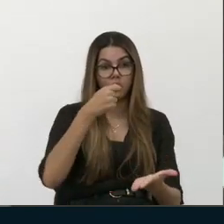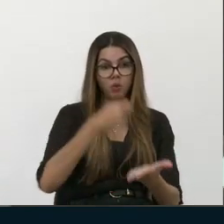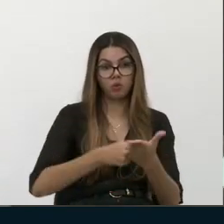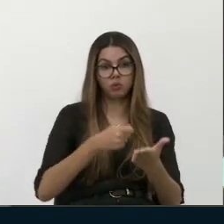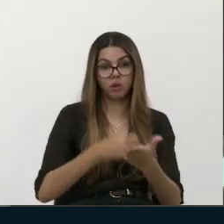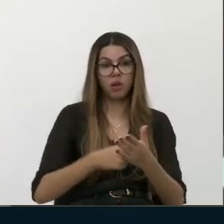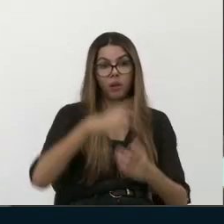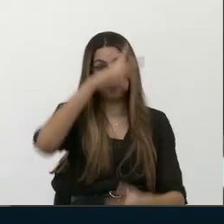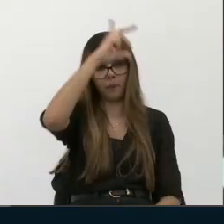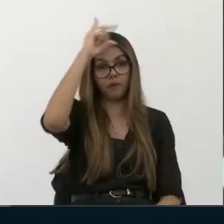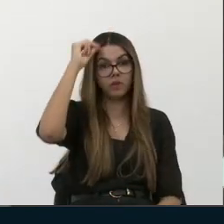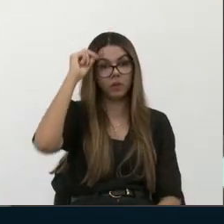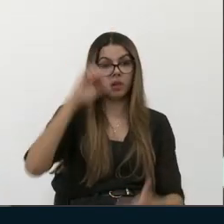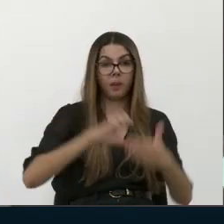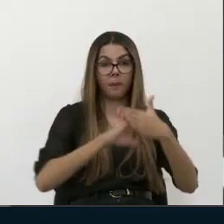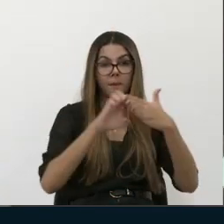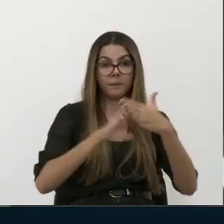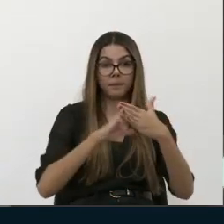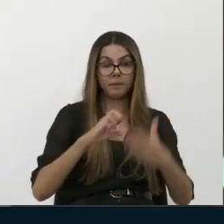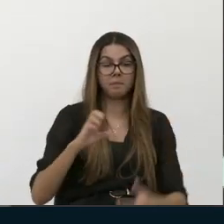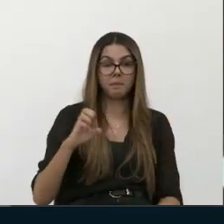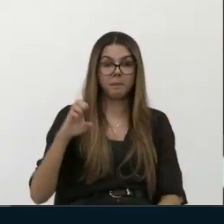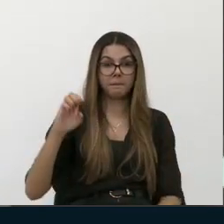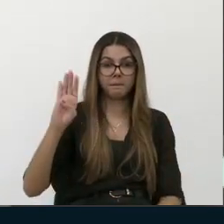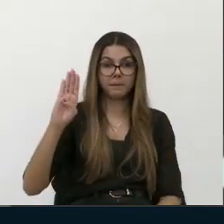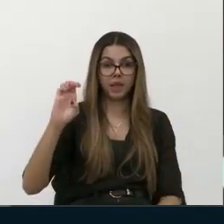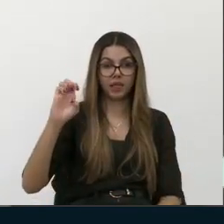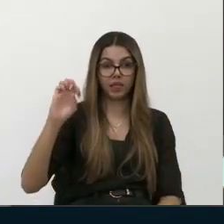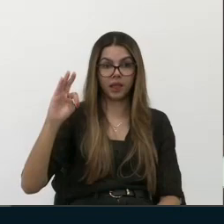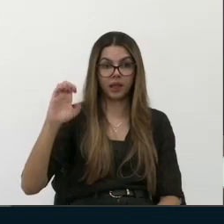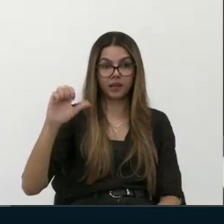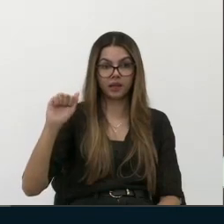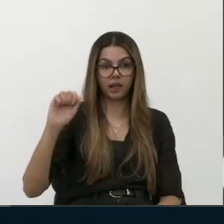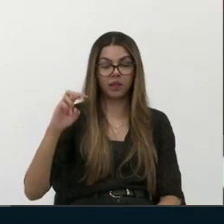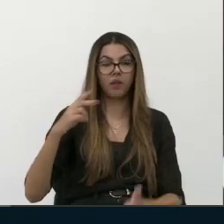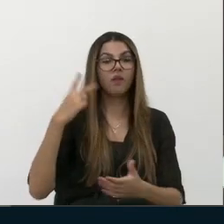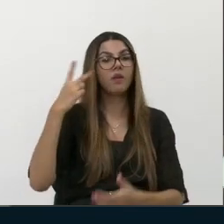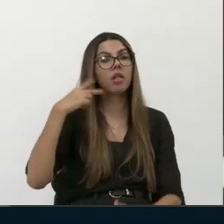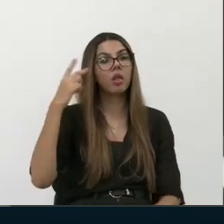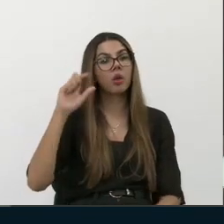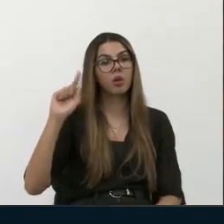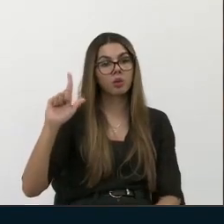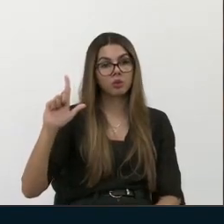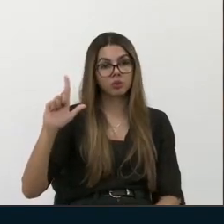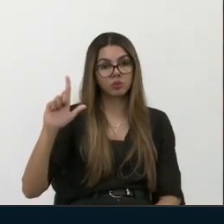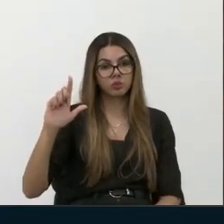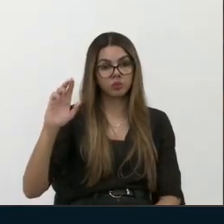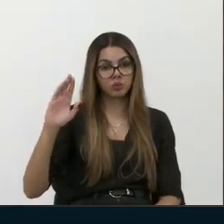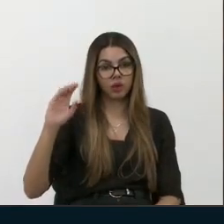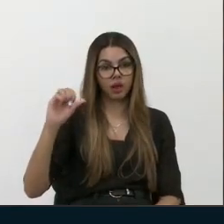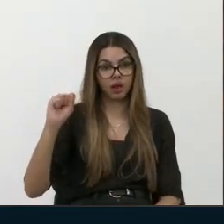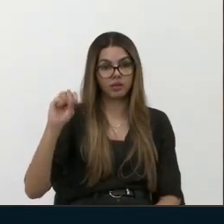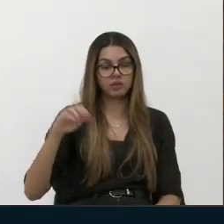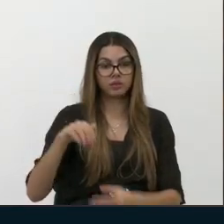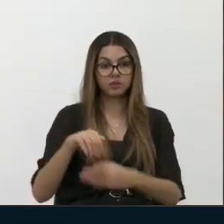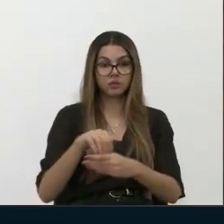empresa Betaclean e Serviços, LTDA. Autor, vereador Lucas Sanches. Em discussão.